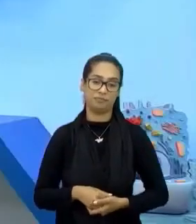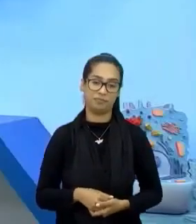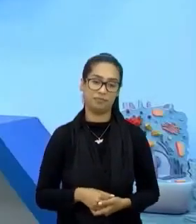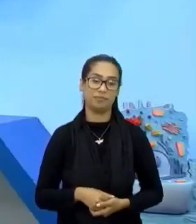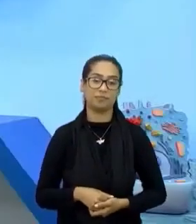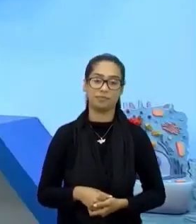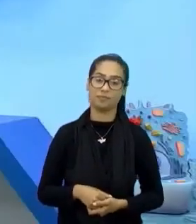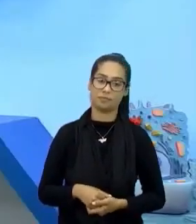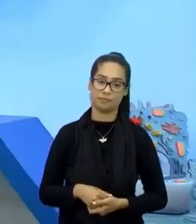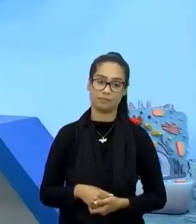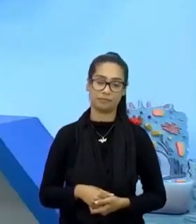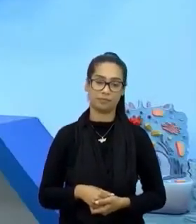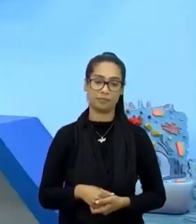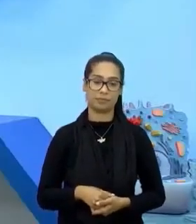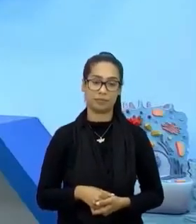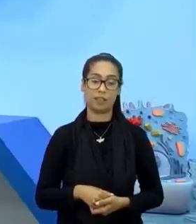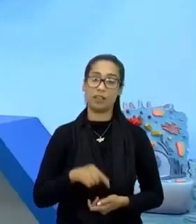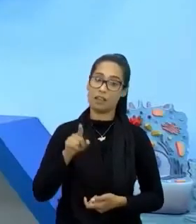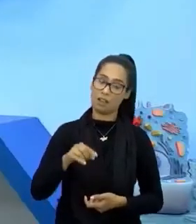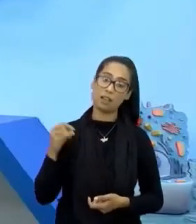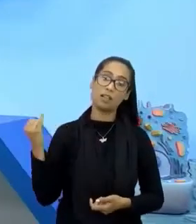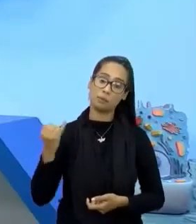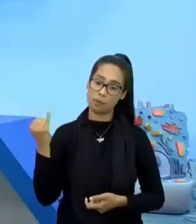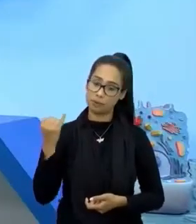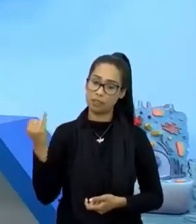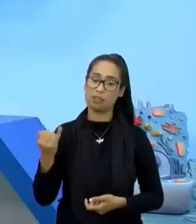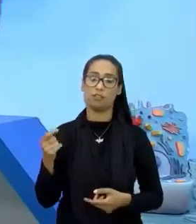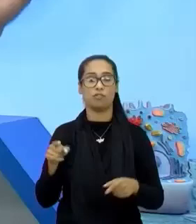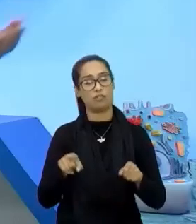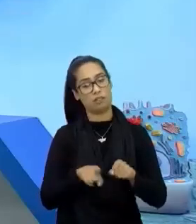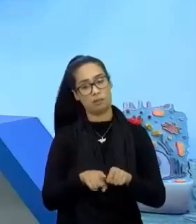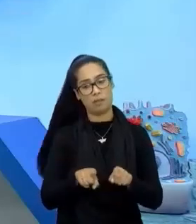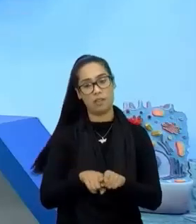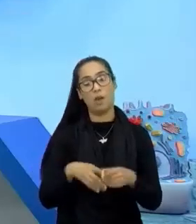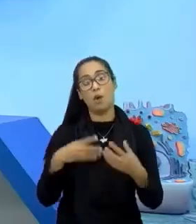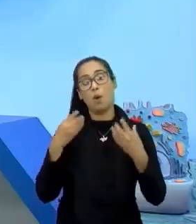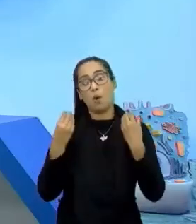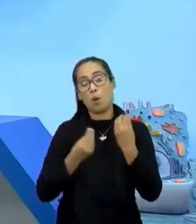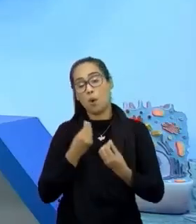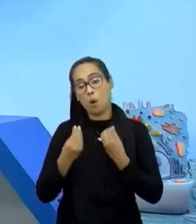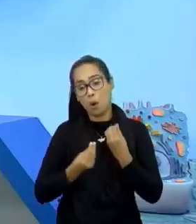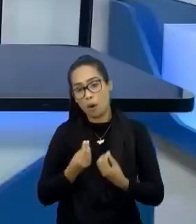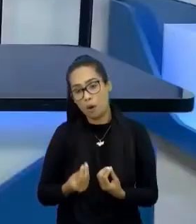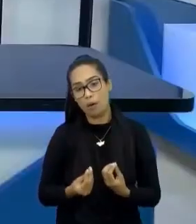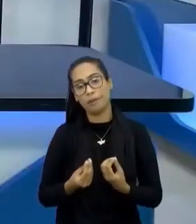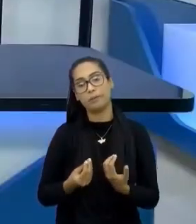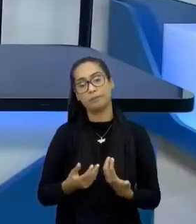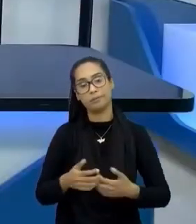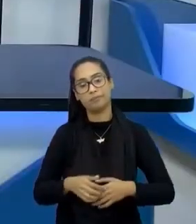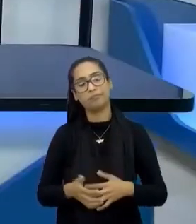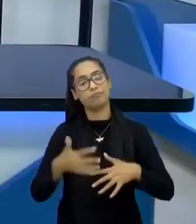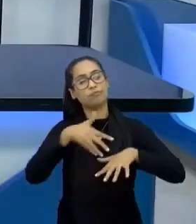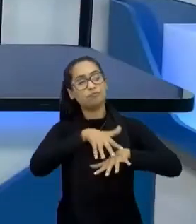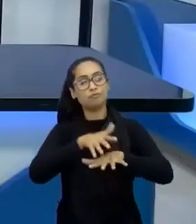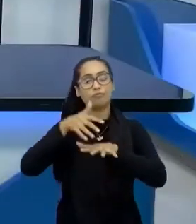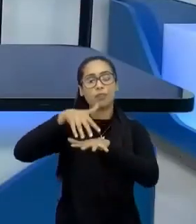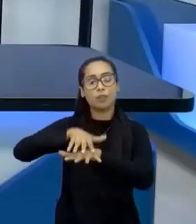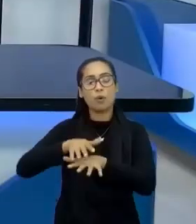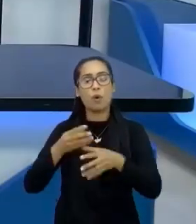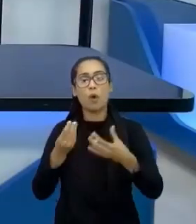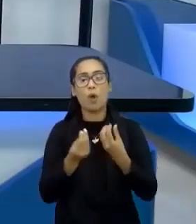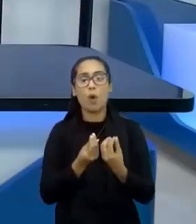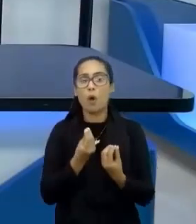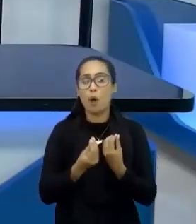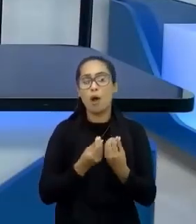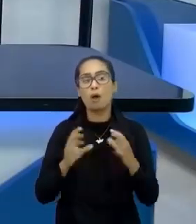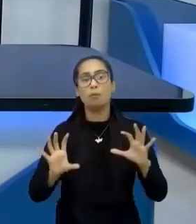né, no caso. Então, isso que é importante a estudante estar por dentro do como que as coisas estão integradas, né, professor? Como as coisas estão integradas na nossa vida. E